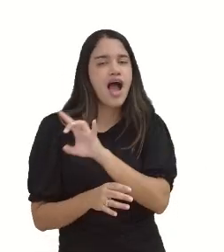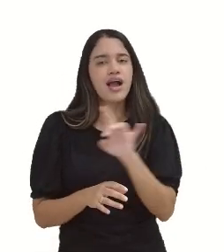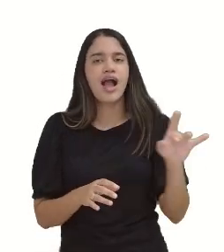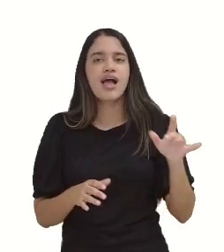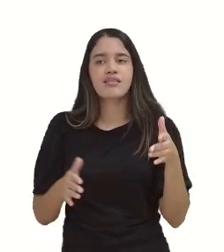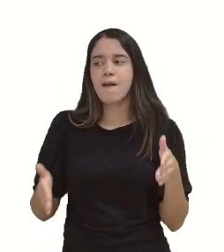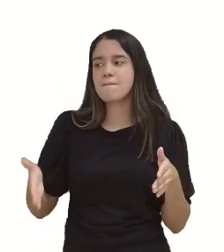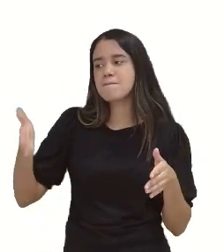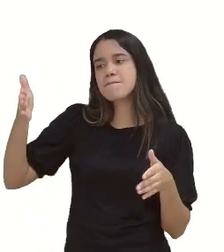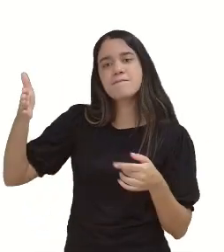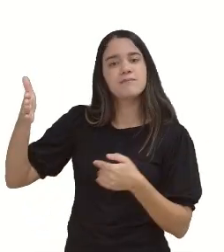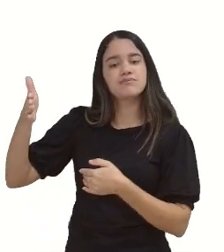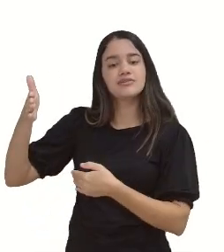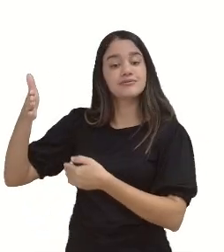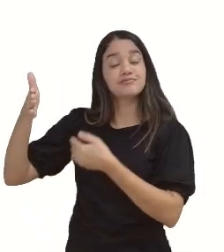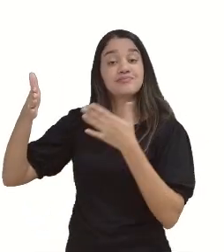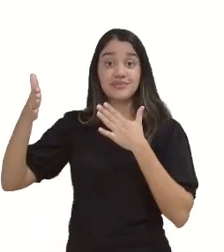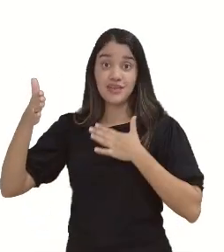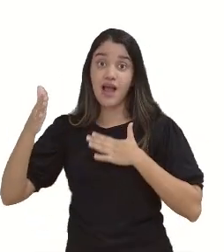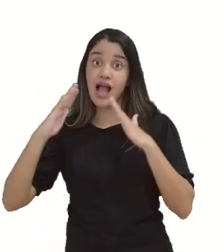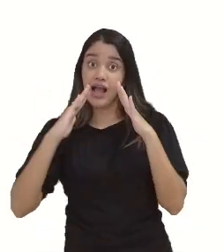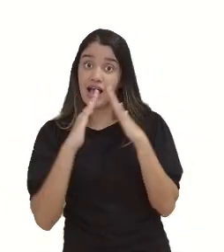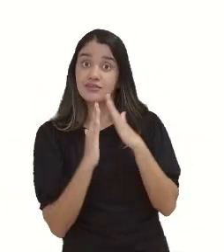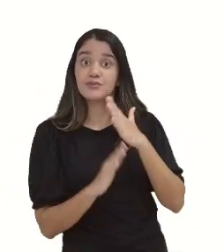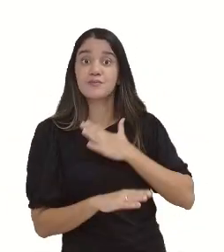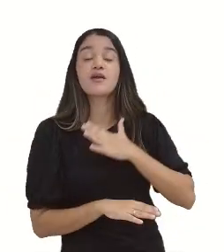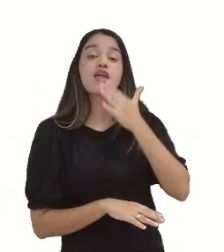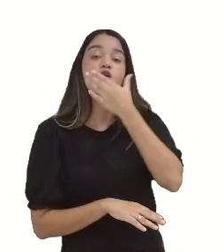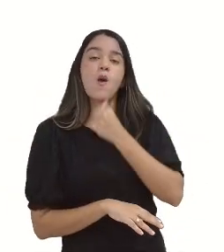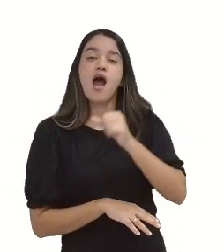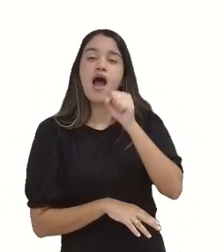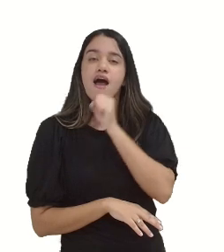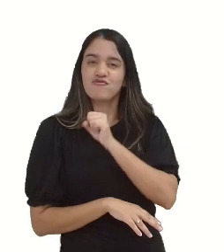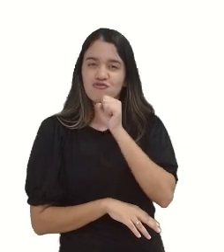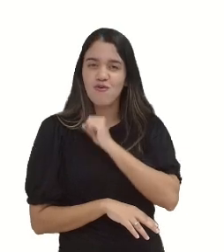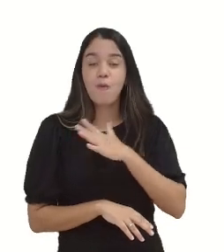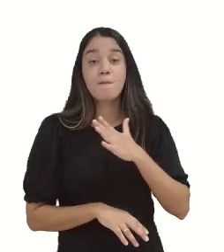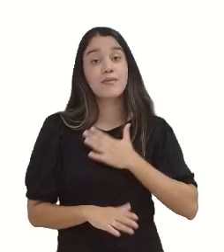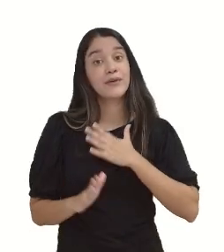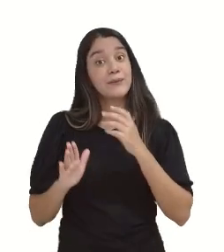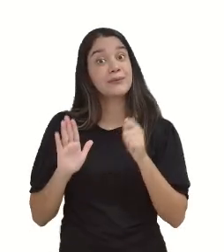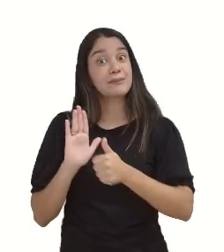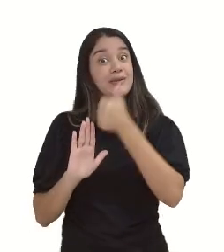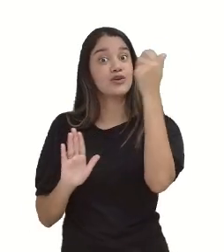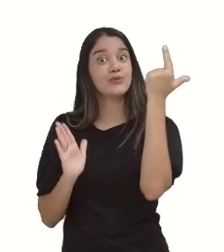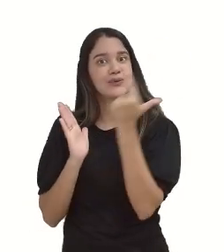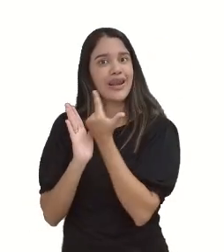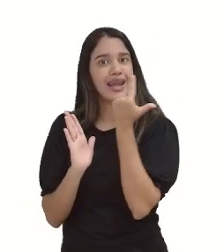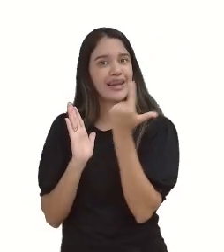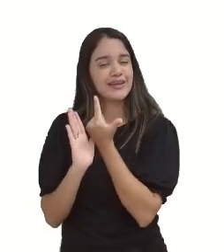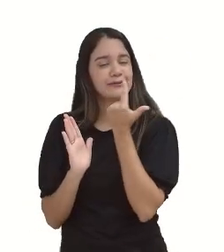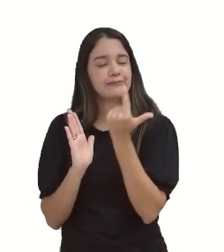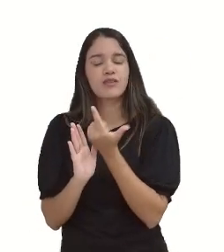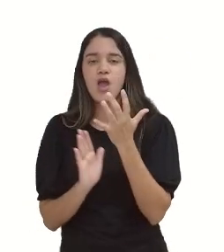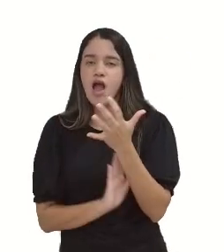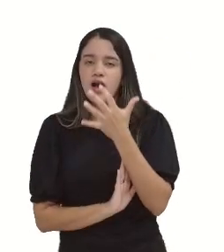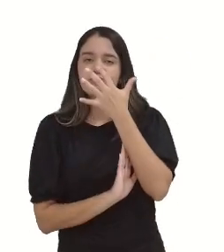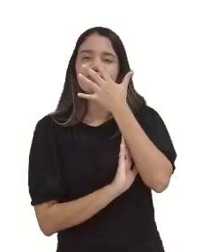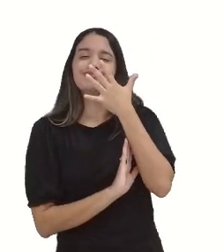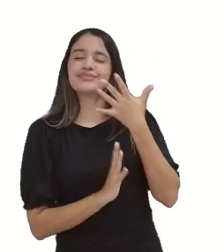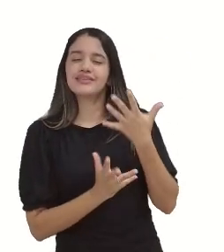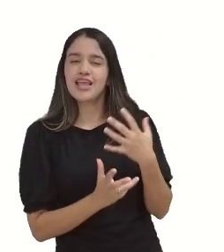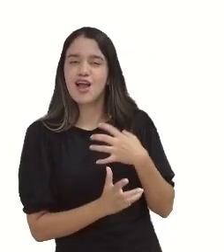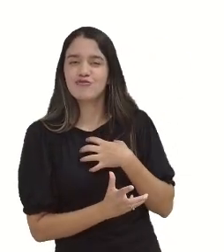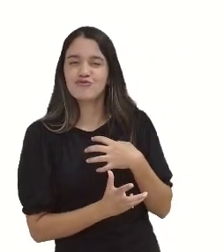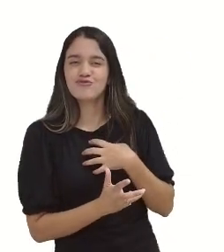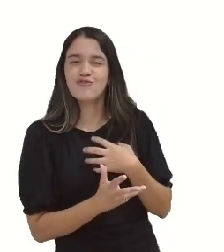da parede. A casa do meu avô foi o meu primeiro livro. Apreciava meu avô e sua maneira de